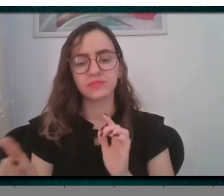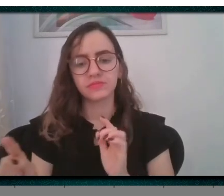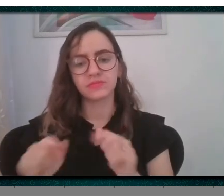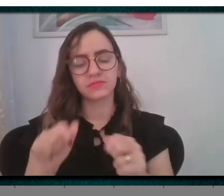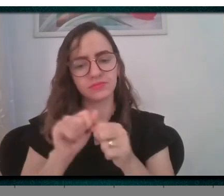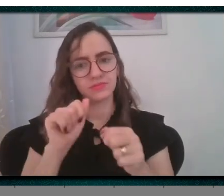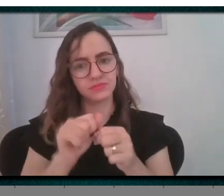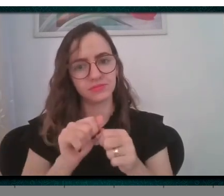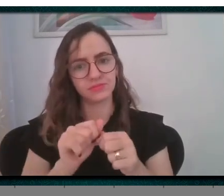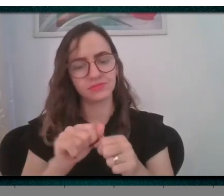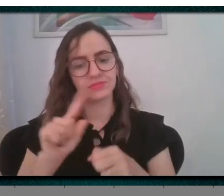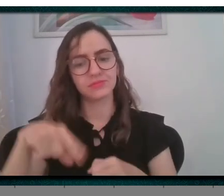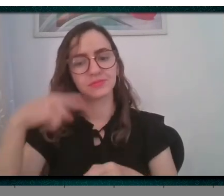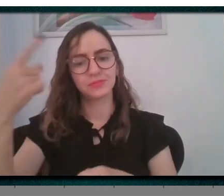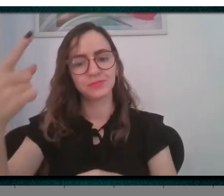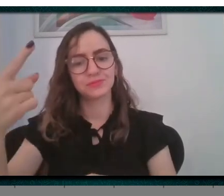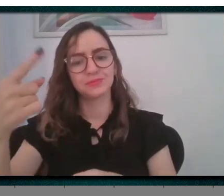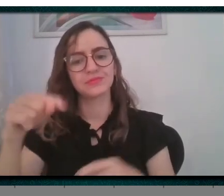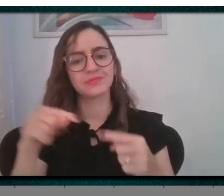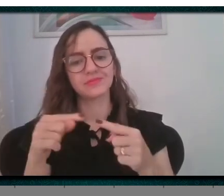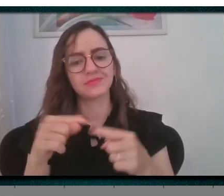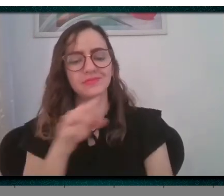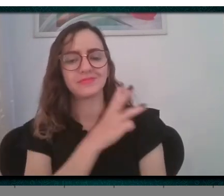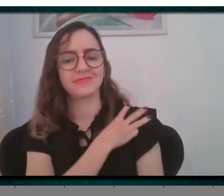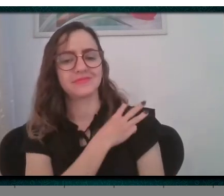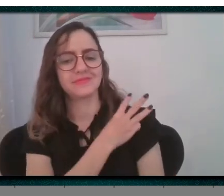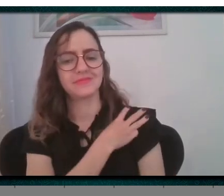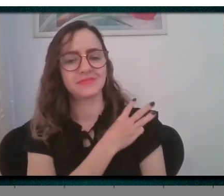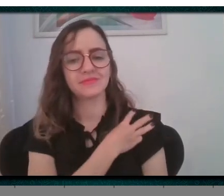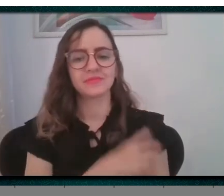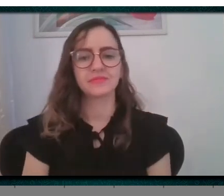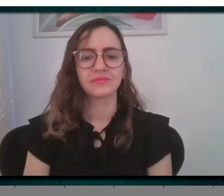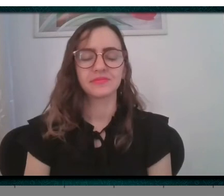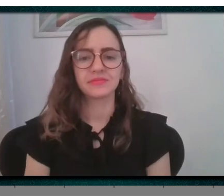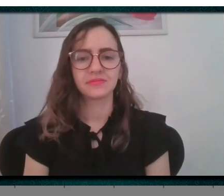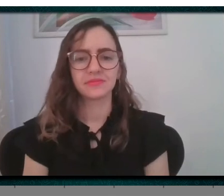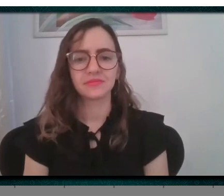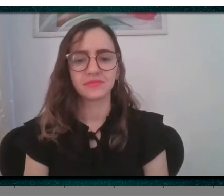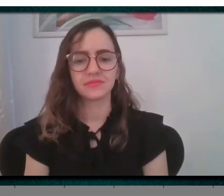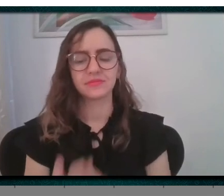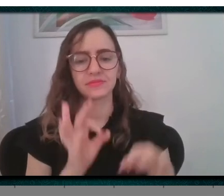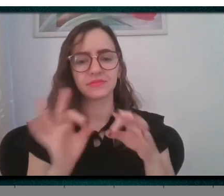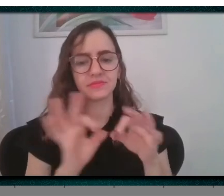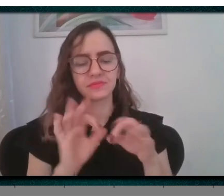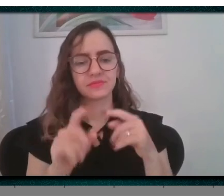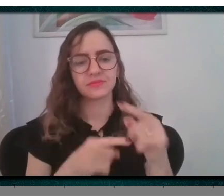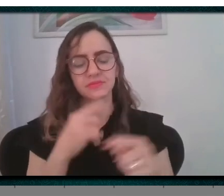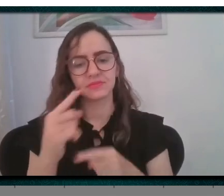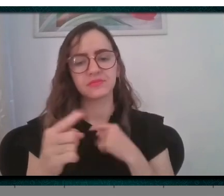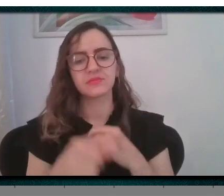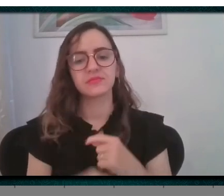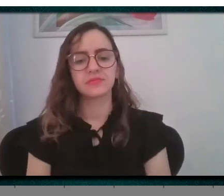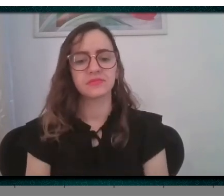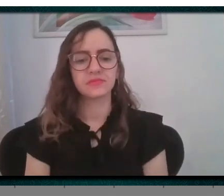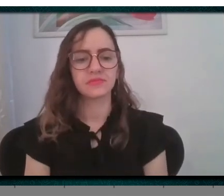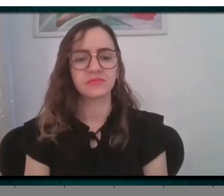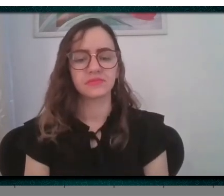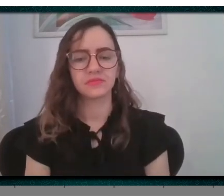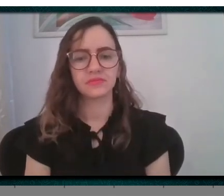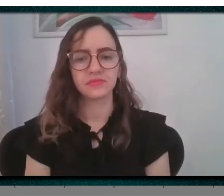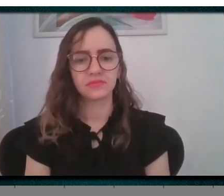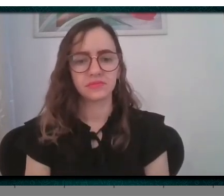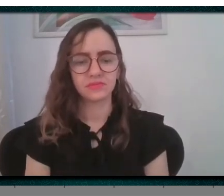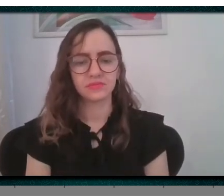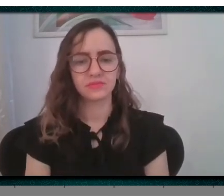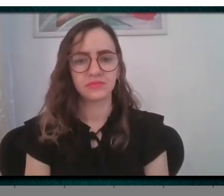sim, é o terceiro ano da próxima unidade. Bom, gente, eu vou até mudar depois, quando a gente organizar direitinho, eu vou mudar o nome do